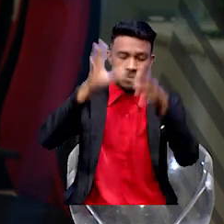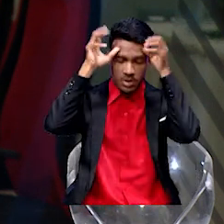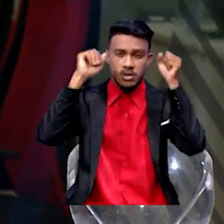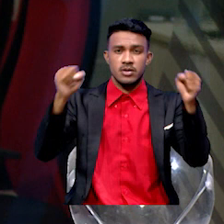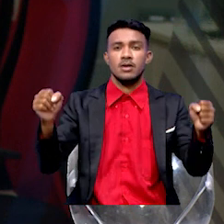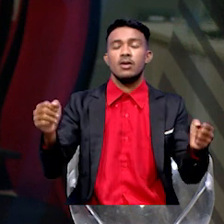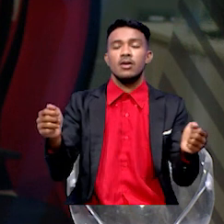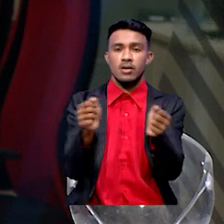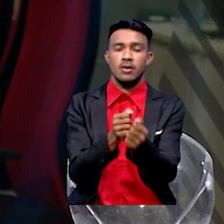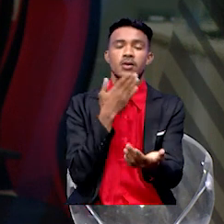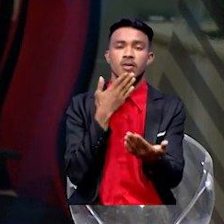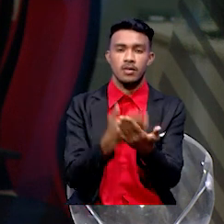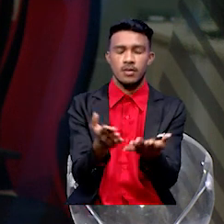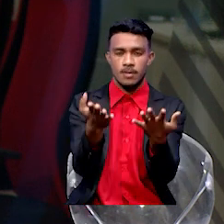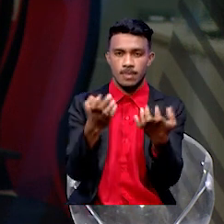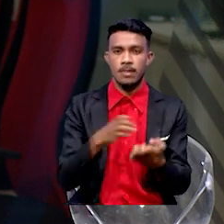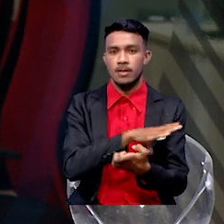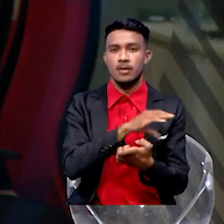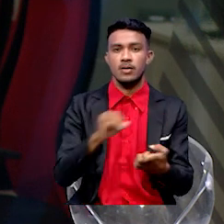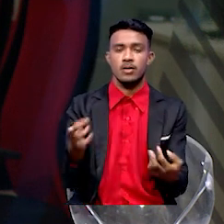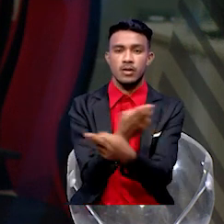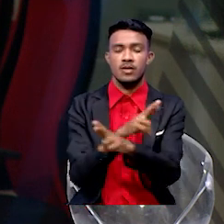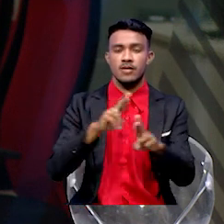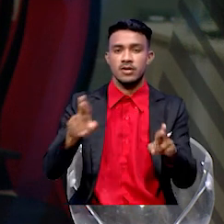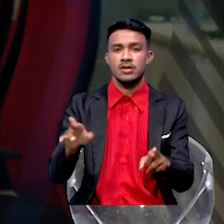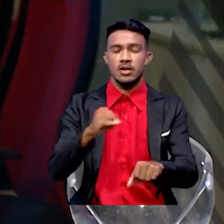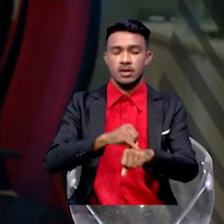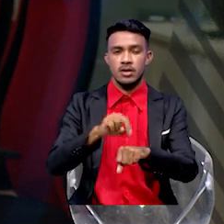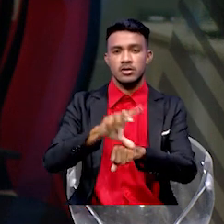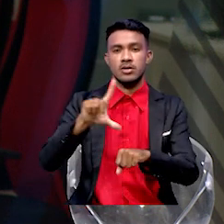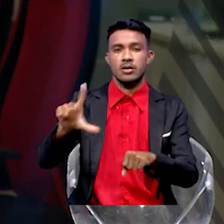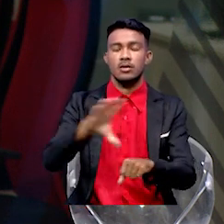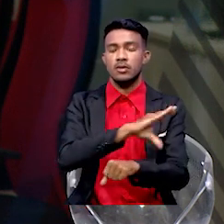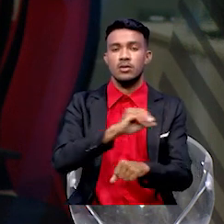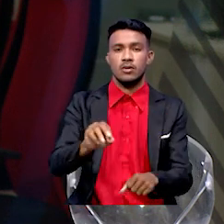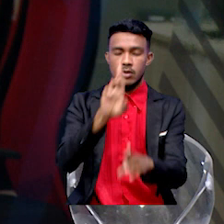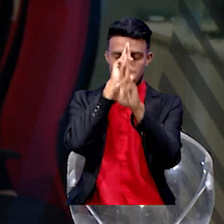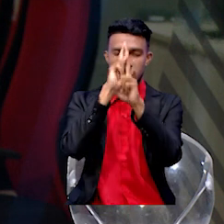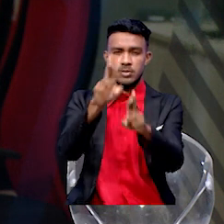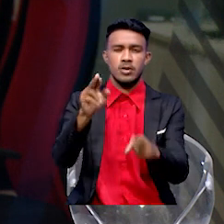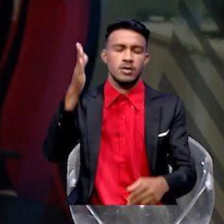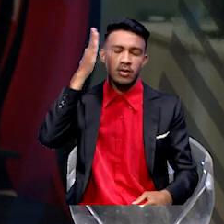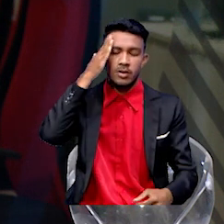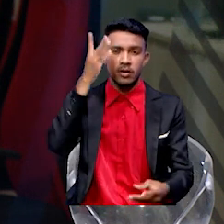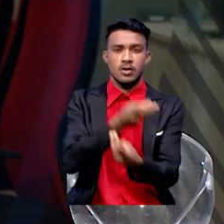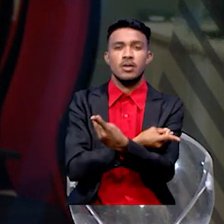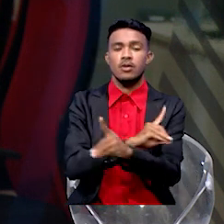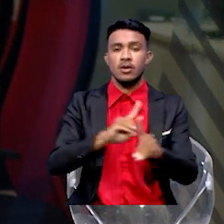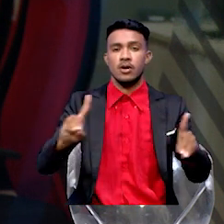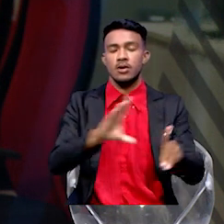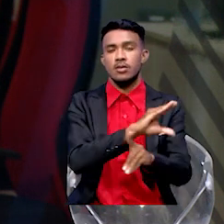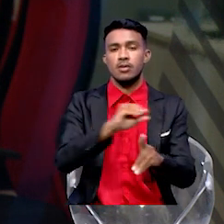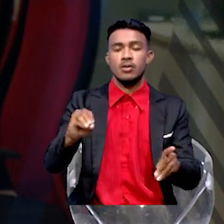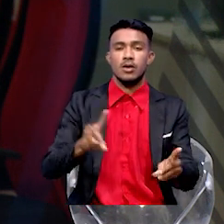ou concordância no referência internacionais no respeito princípio democrático no